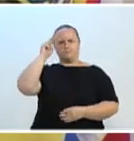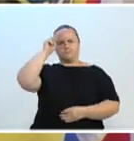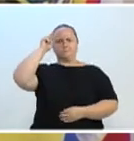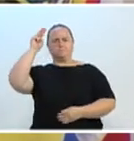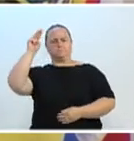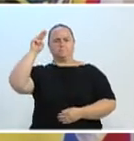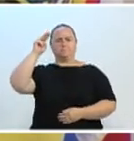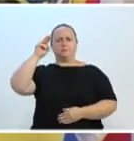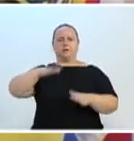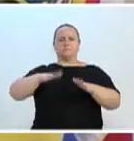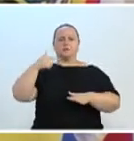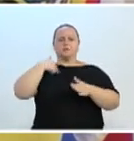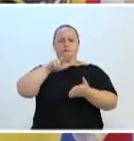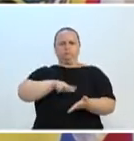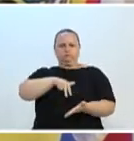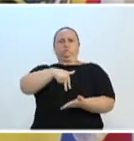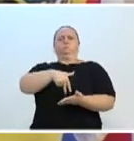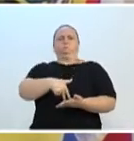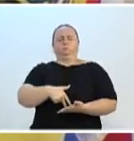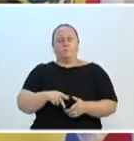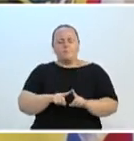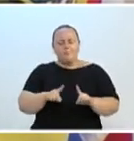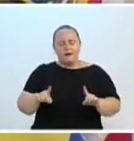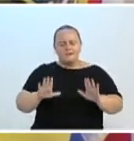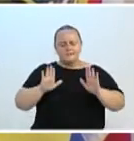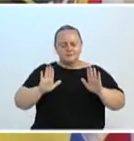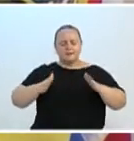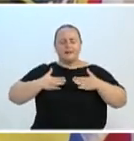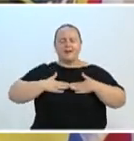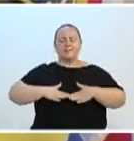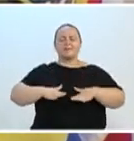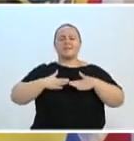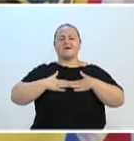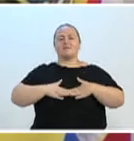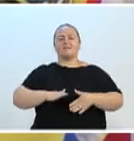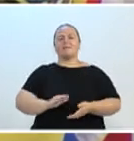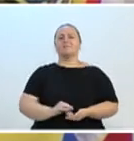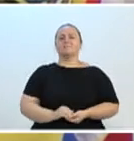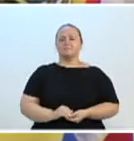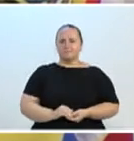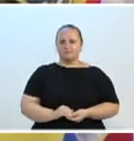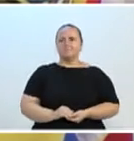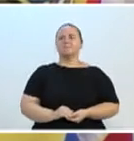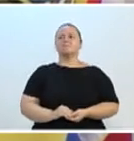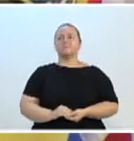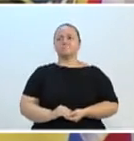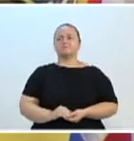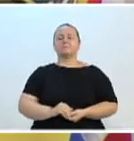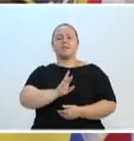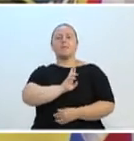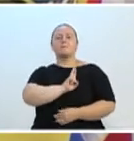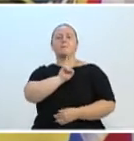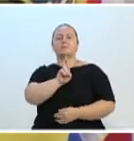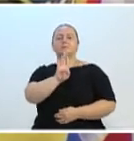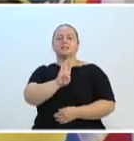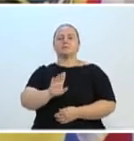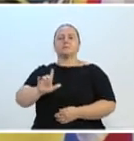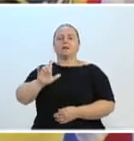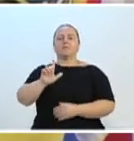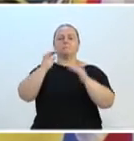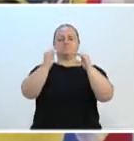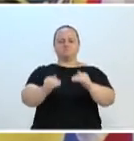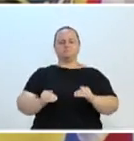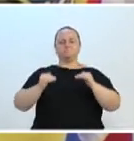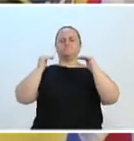mas agora nós estamos aí com a tranquilidade de saber que essa chapa vai levar o nome de Blumenau ao local mais